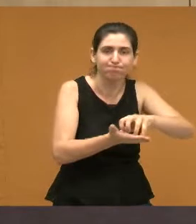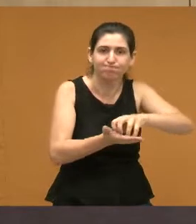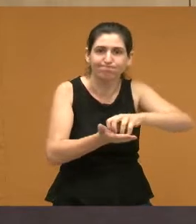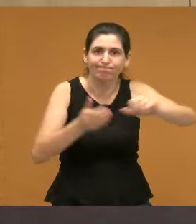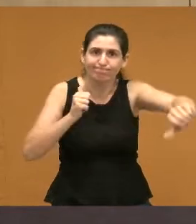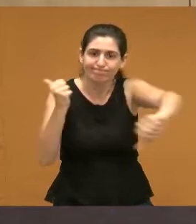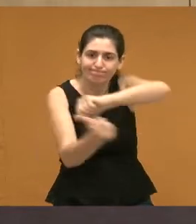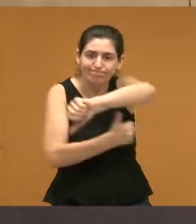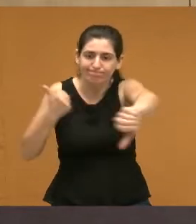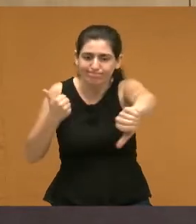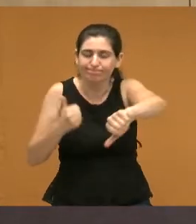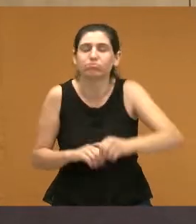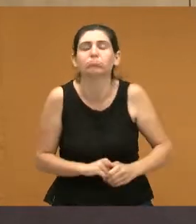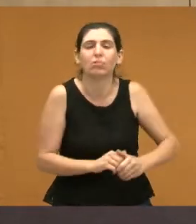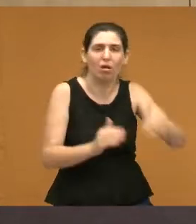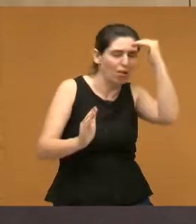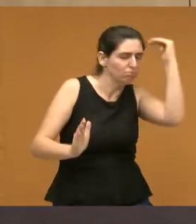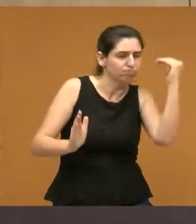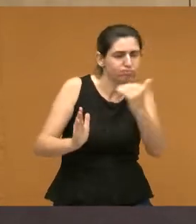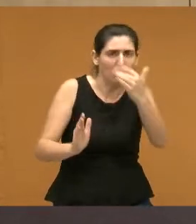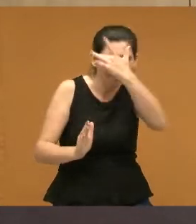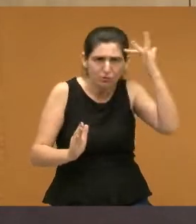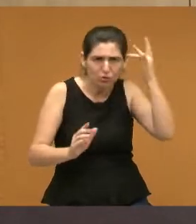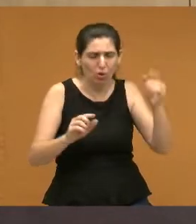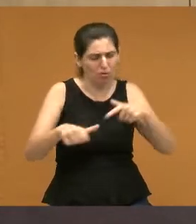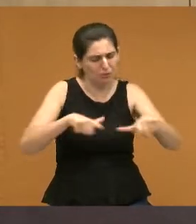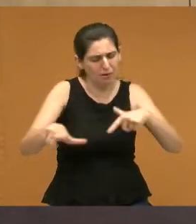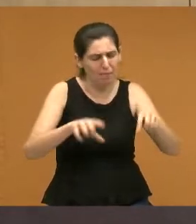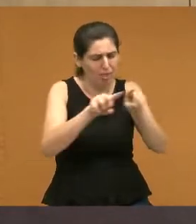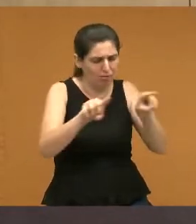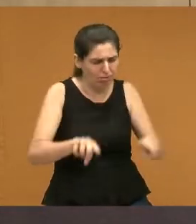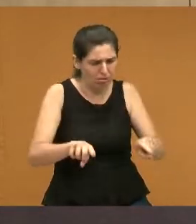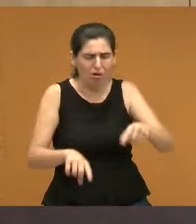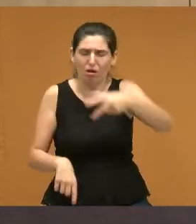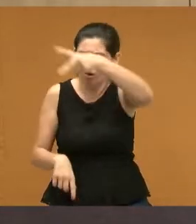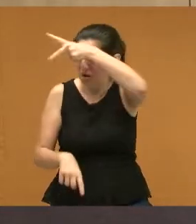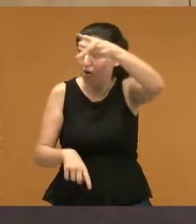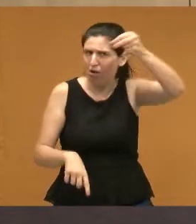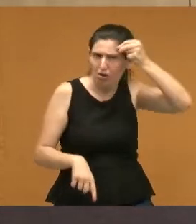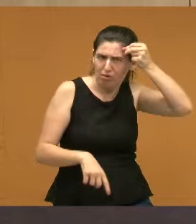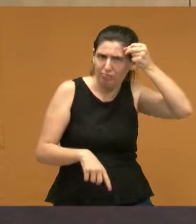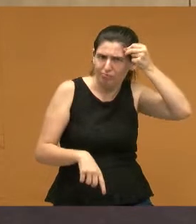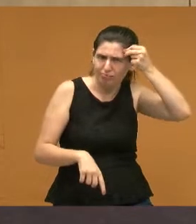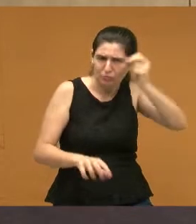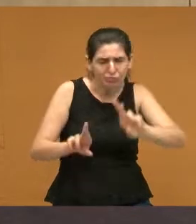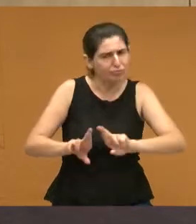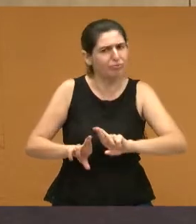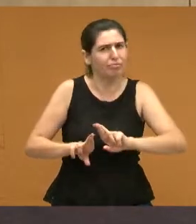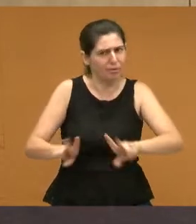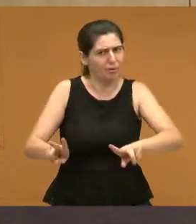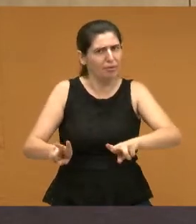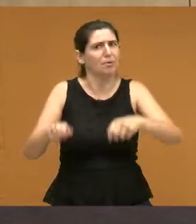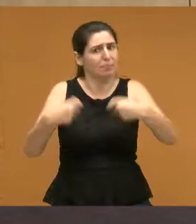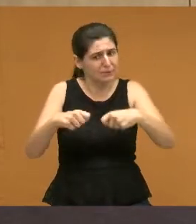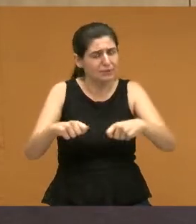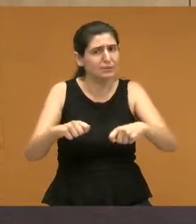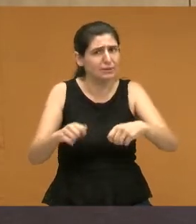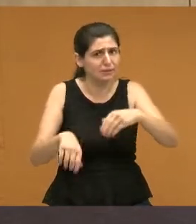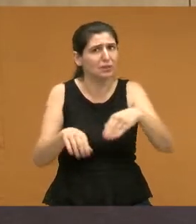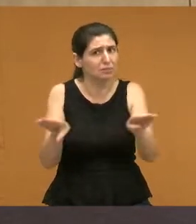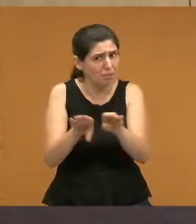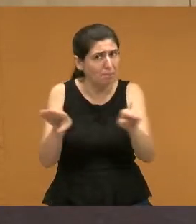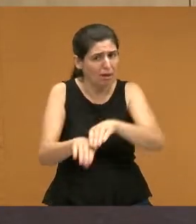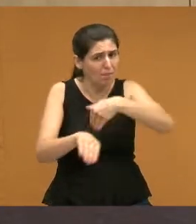de confiança privativos de servidor efetivo, as funções gratificadas, cria o cargo de contador e dá